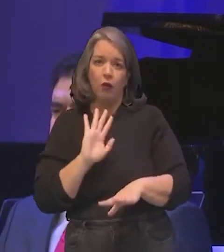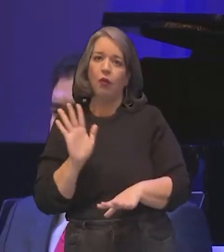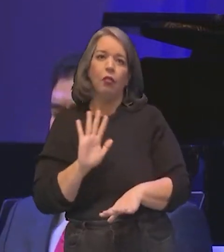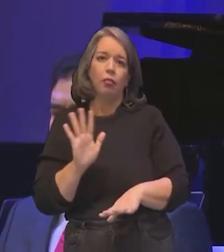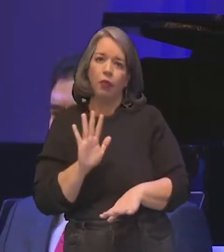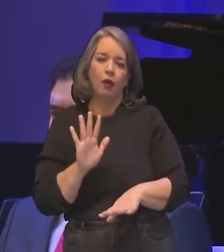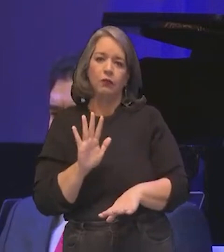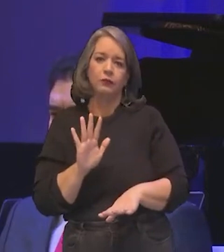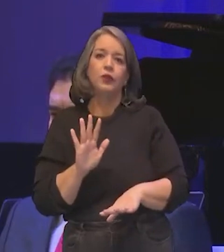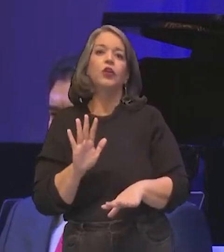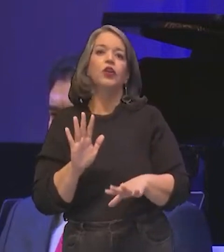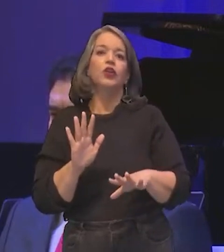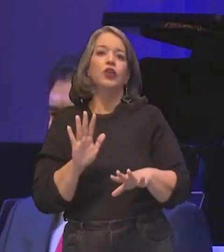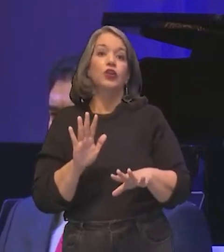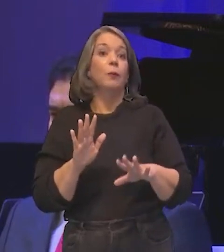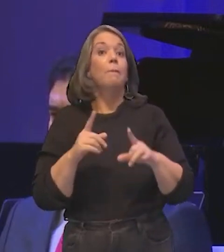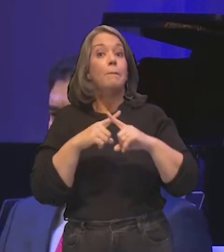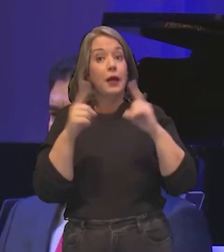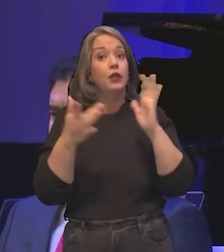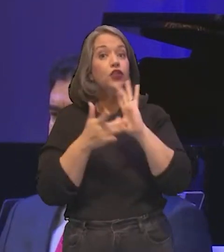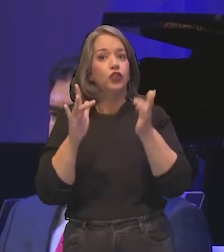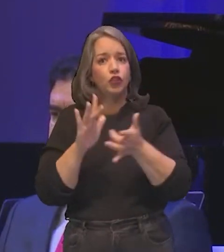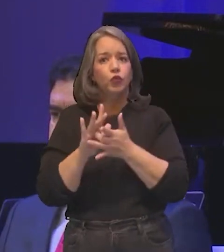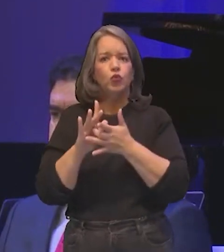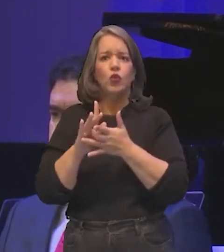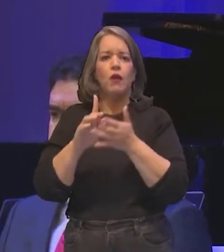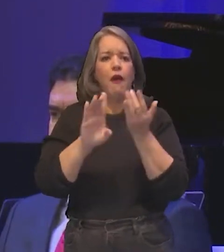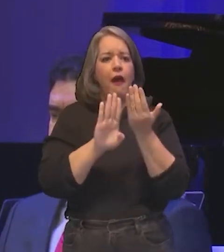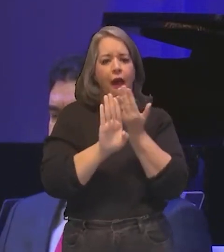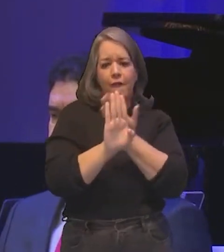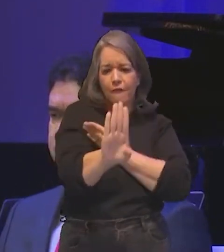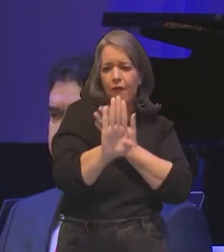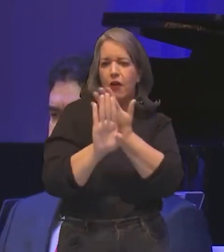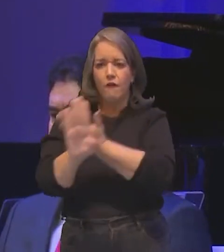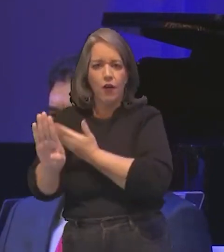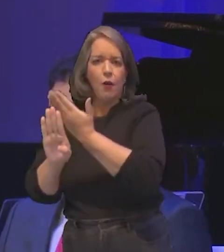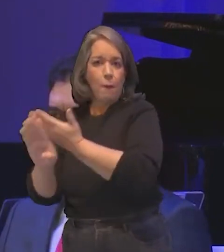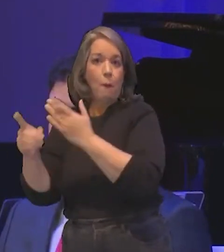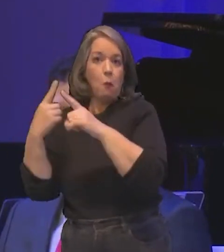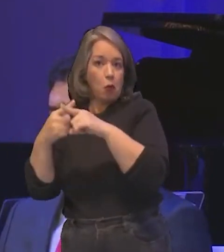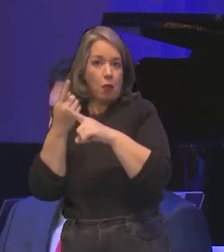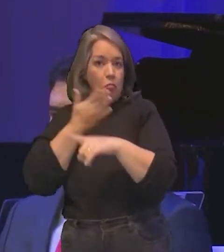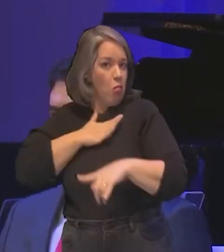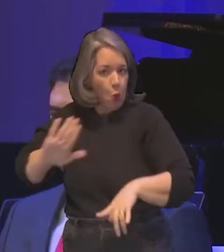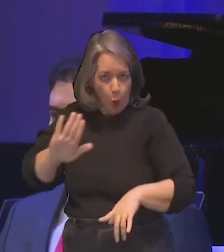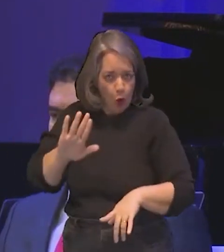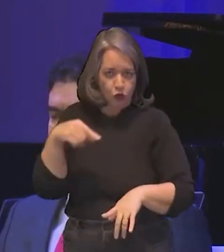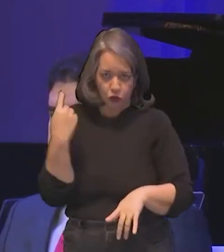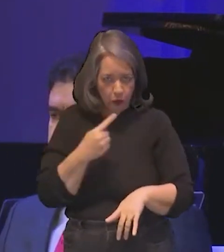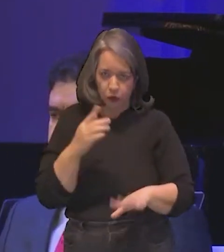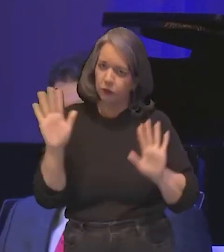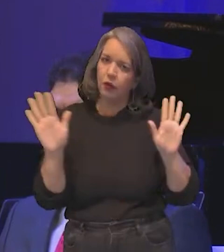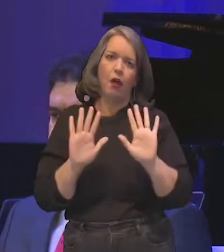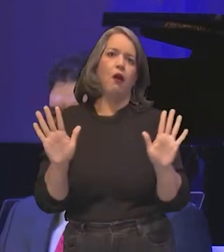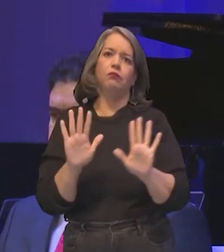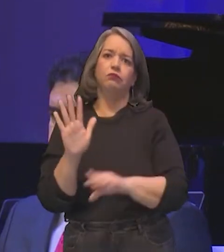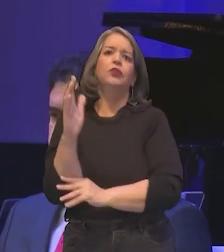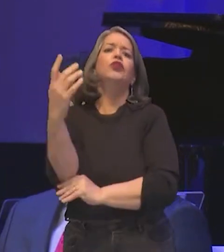por não gostar de nós. E esse ensinamento deve repercutir na nossa